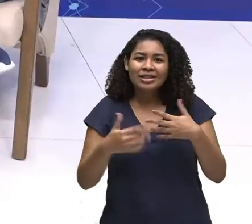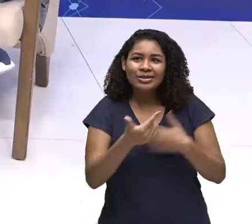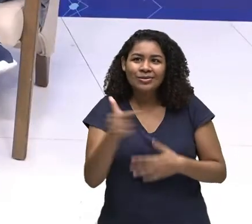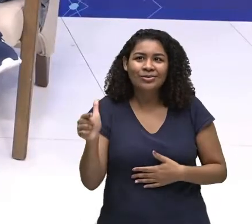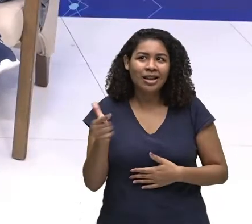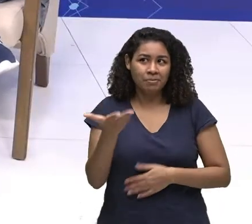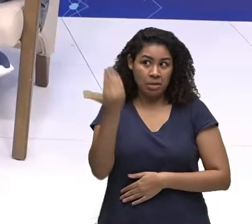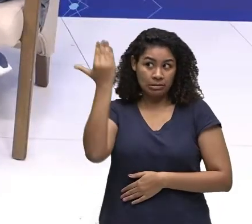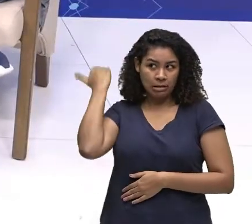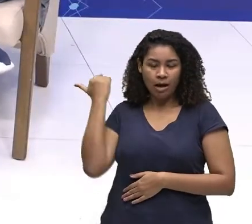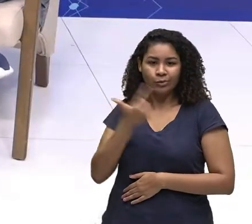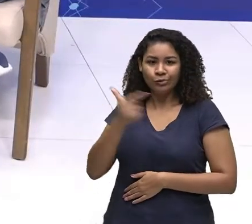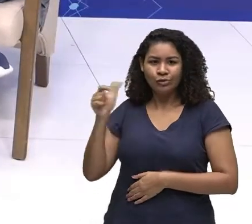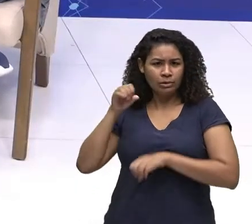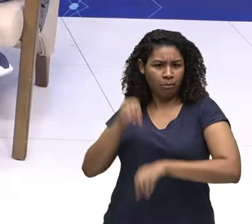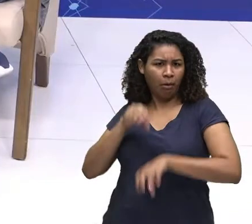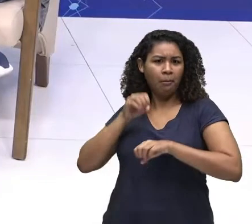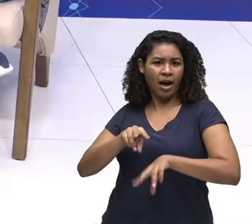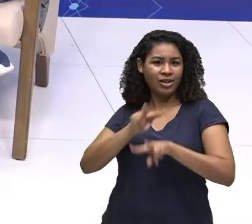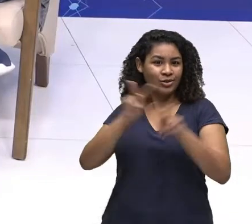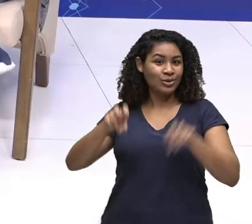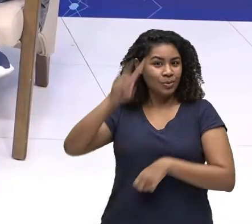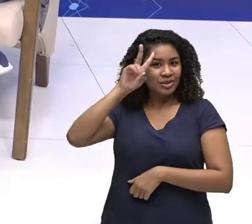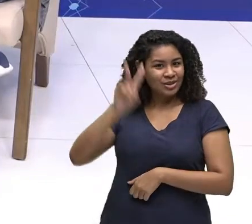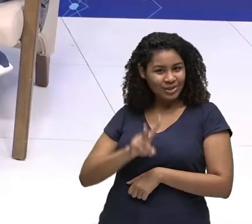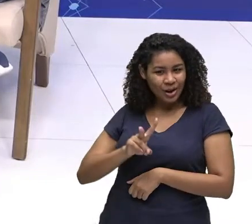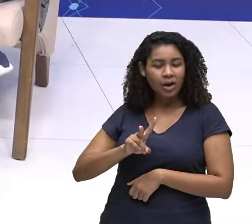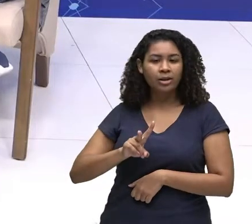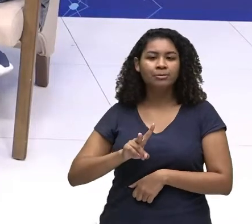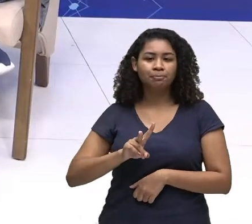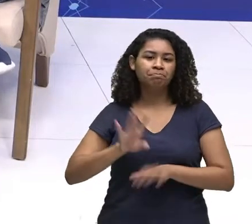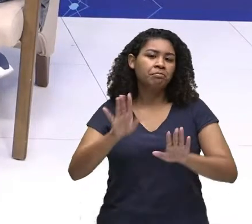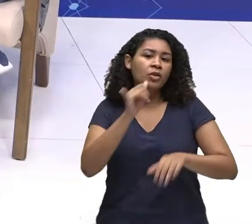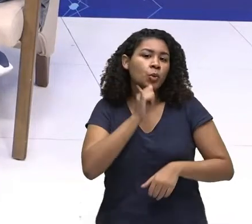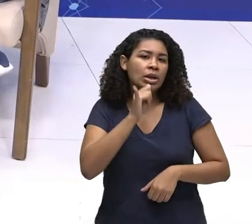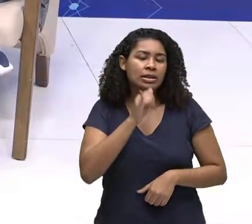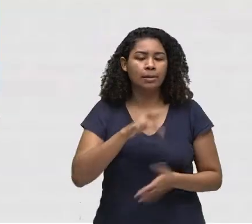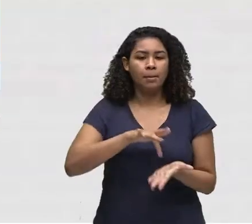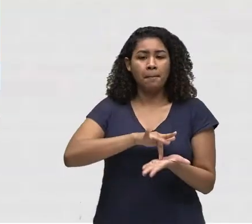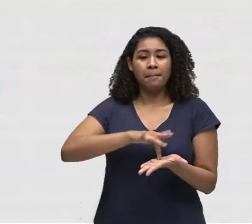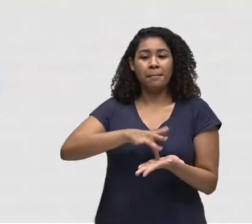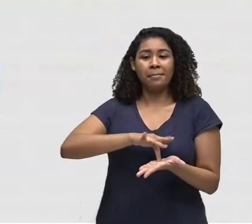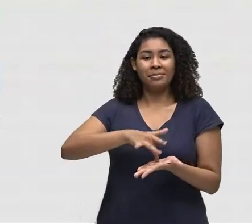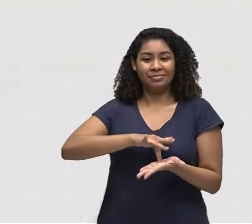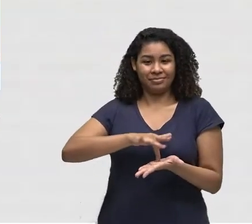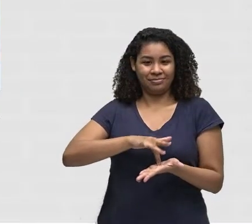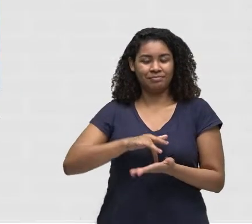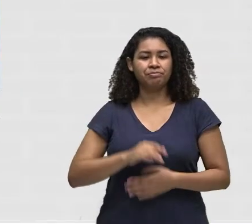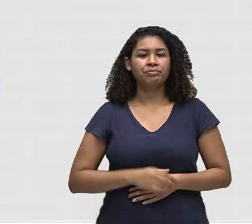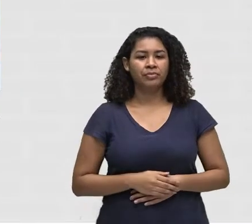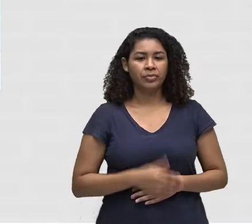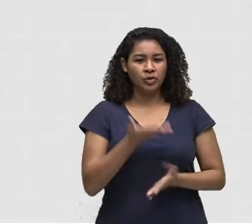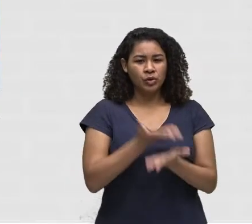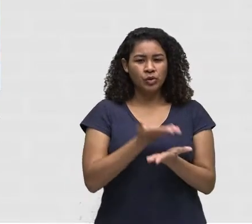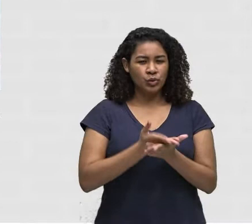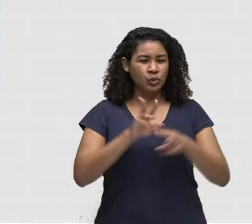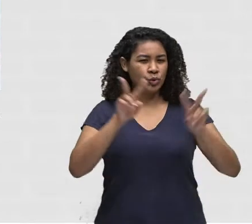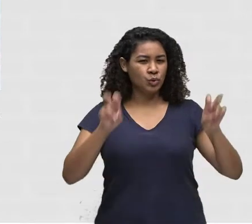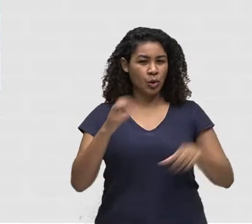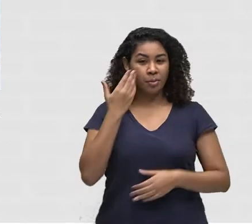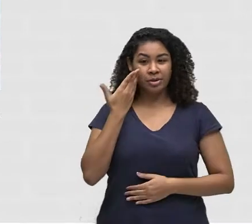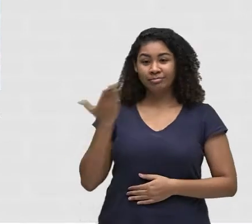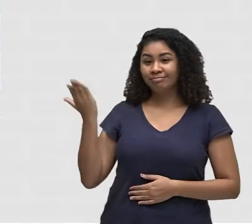anteriormente. Né? Aqui a gente trouxe um exemplo sobre o balé. Ao estudar balé, os alunos